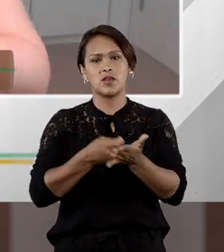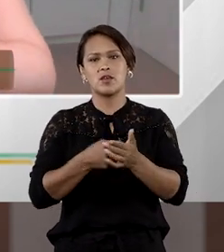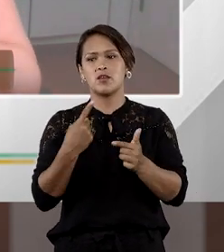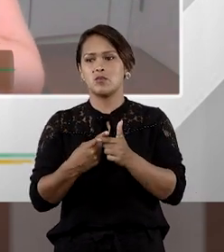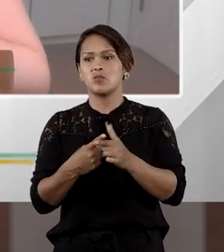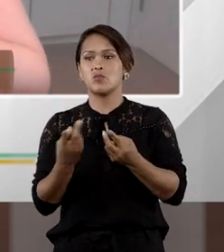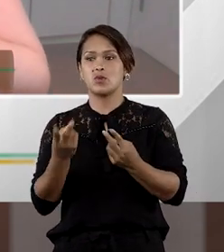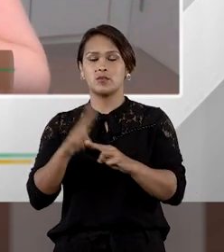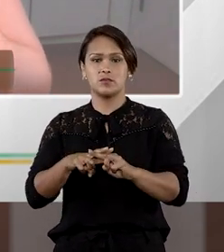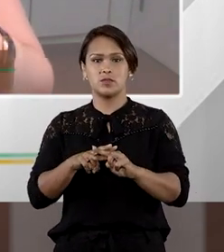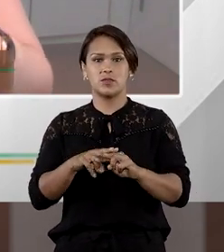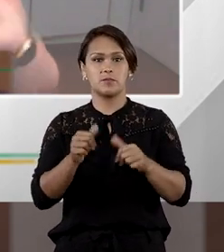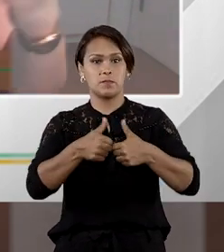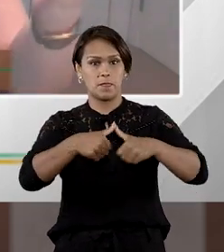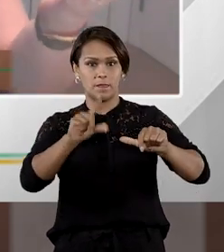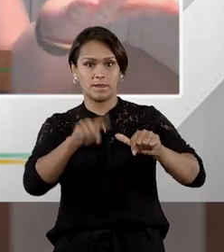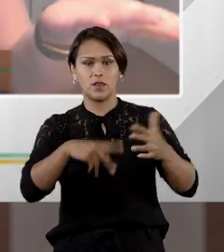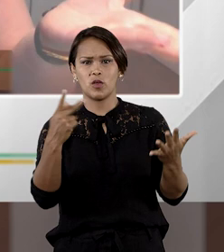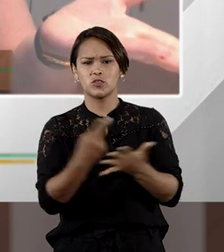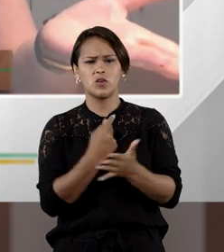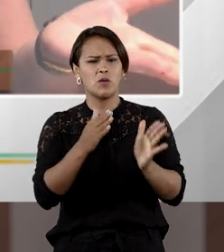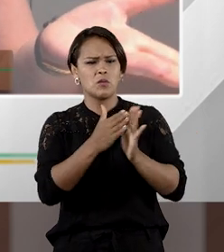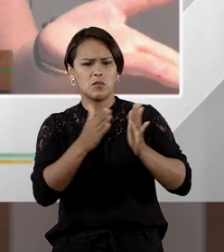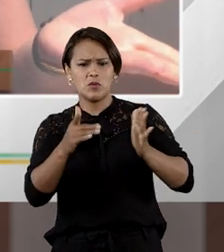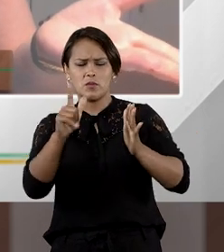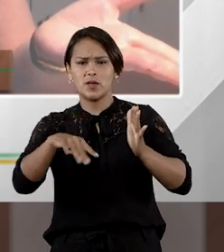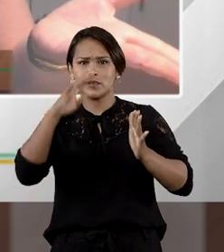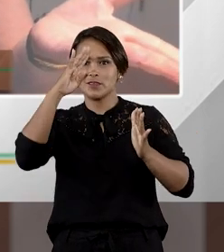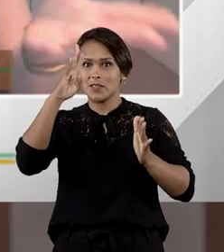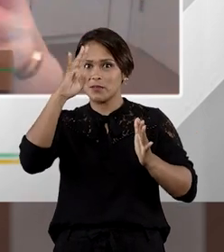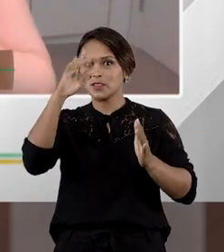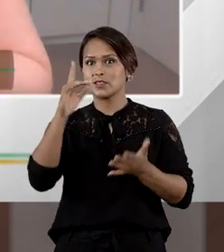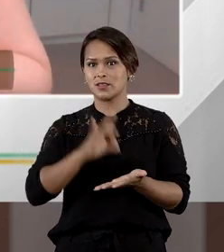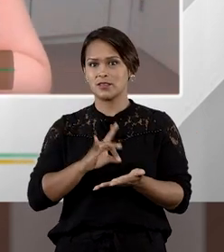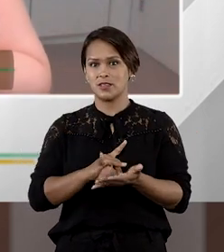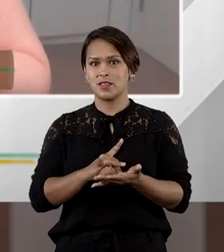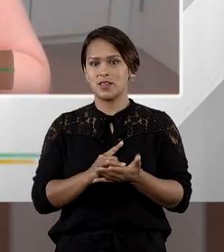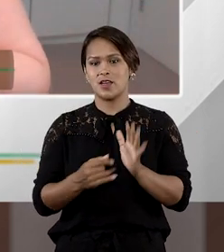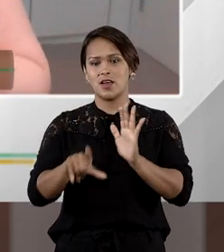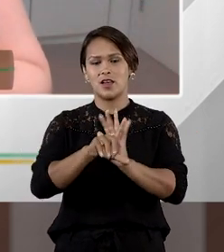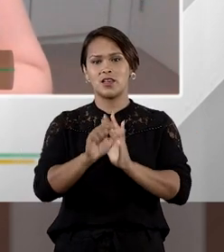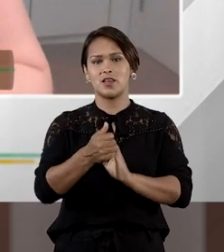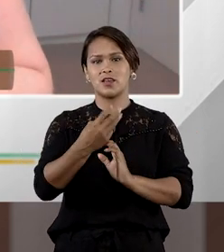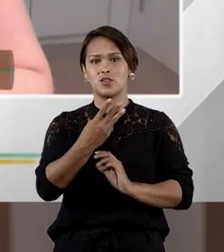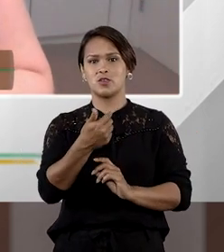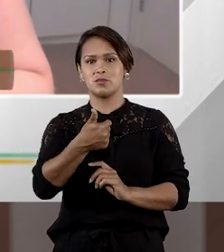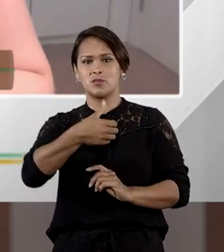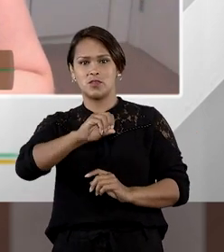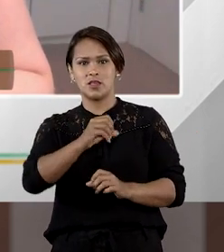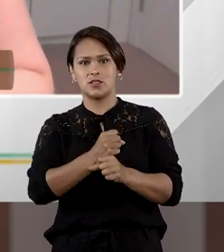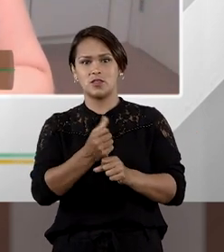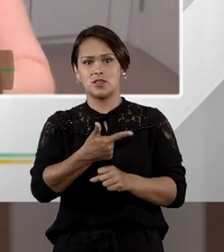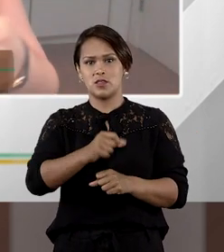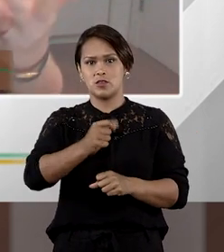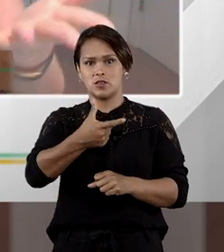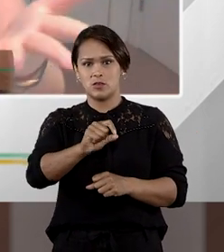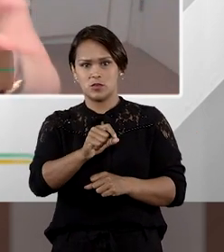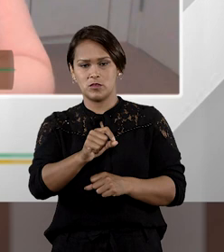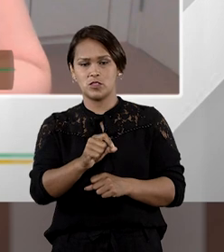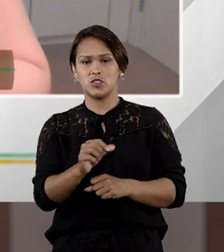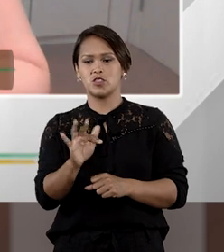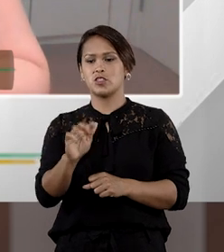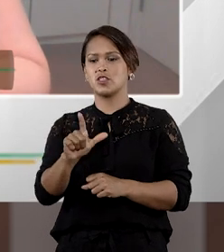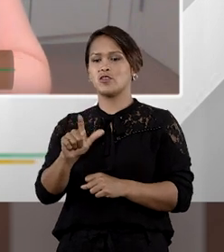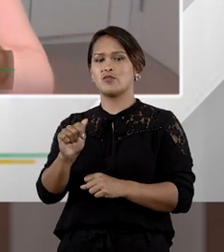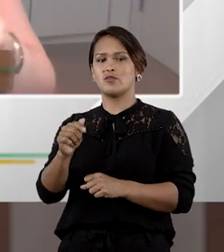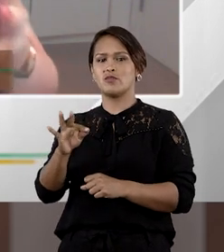ser presos. Então, isso aconteceu por mais tempo do que imaginávamos, na verdade. A Lei 14.010 de 2020, que o Flávio